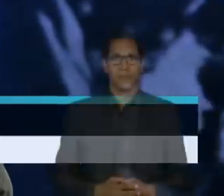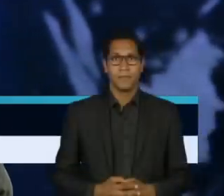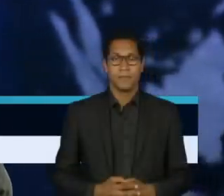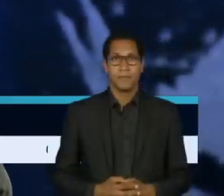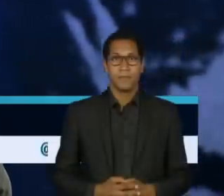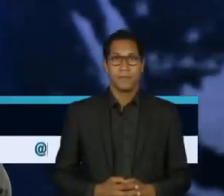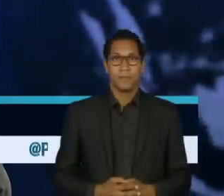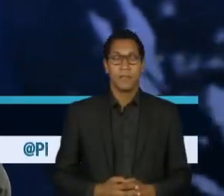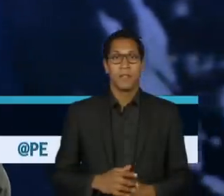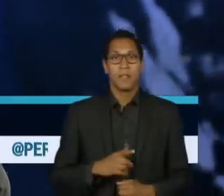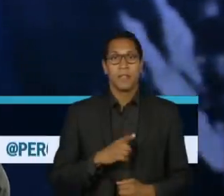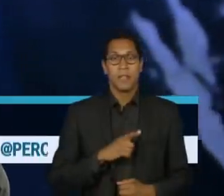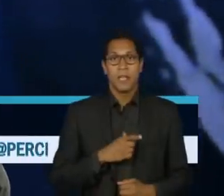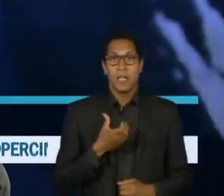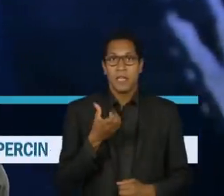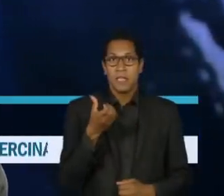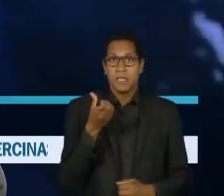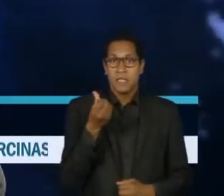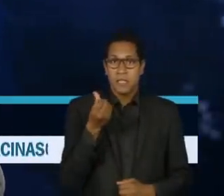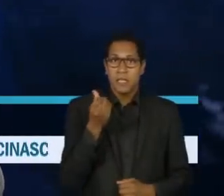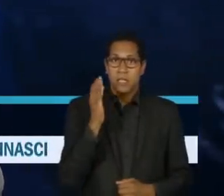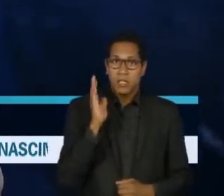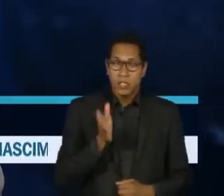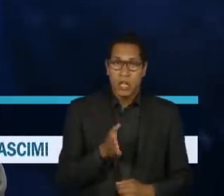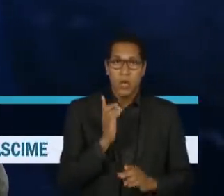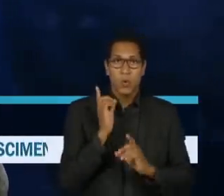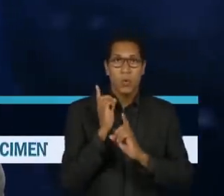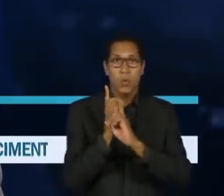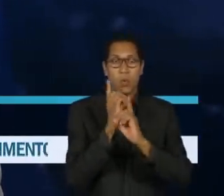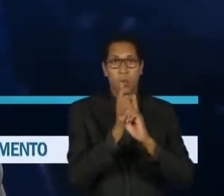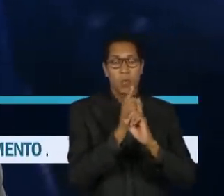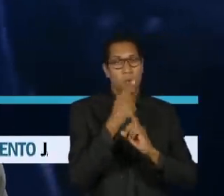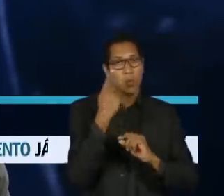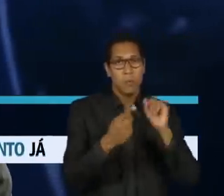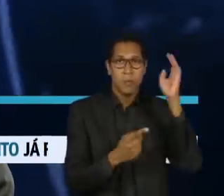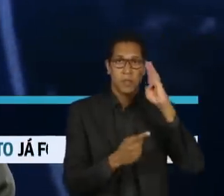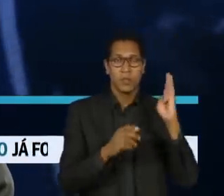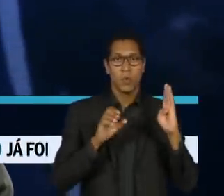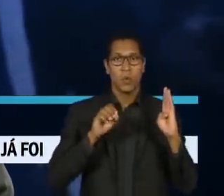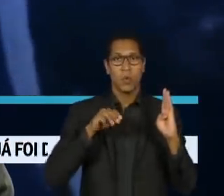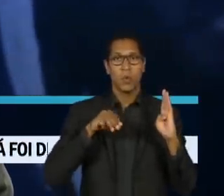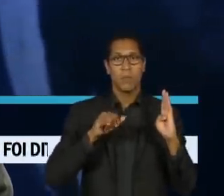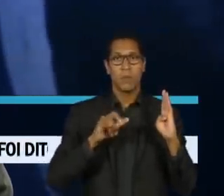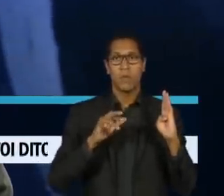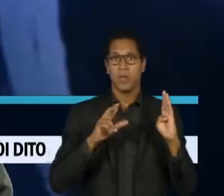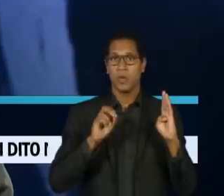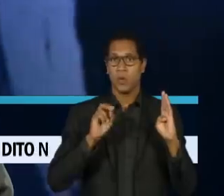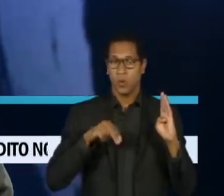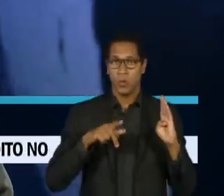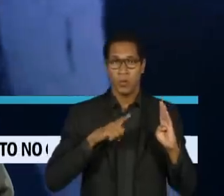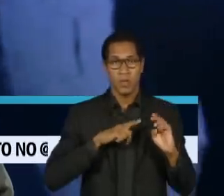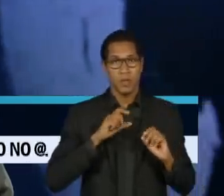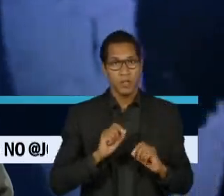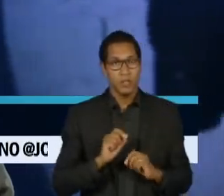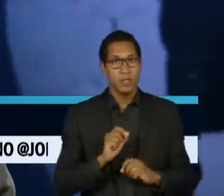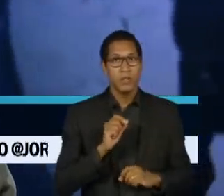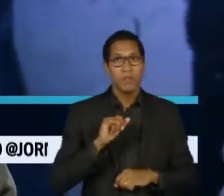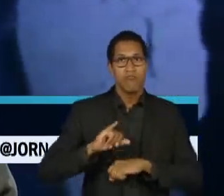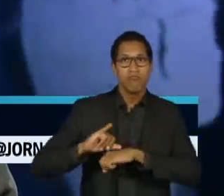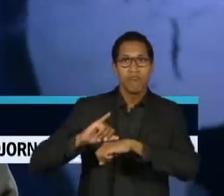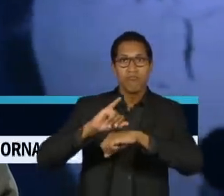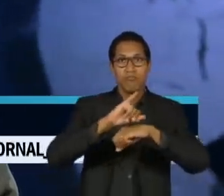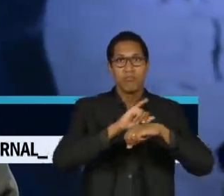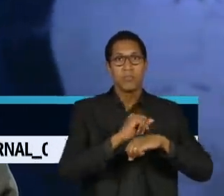Pelo menos 6 casos da variante Ômicron foram registrados aqui no Brasil. Com o avanço da nova cepa, mais de 20 capitais